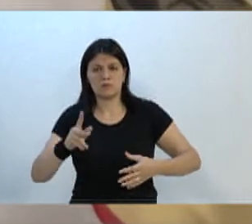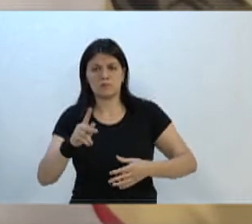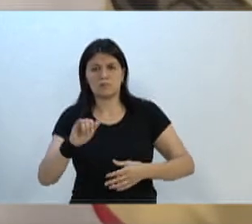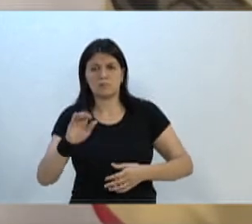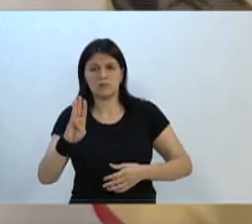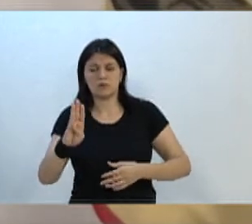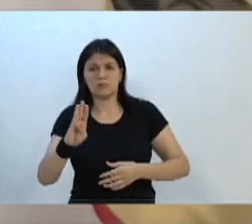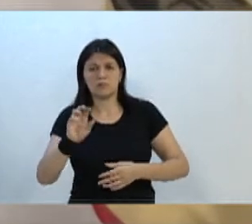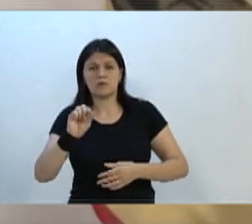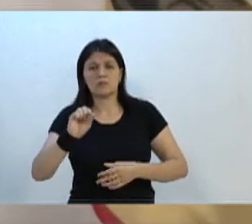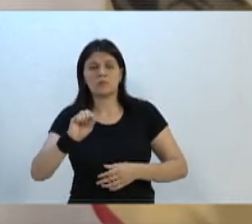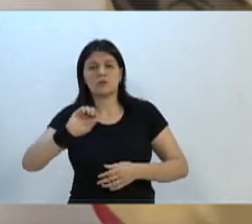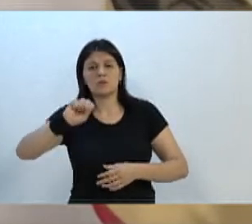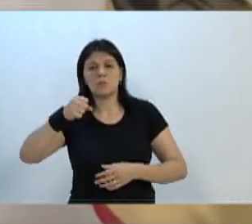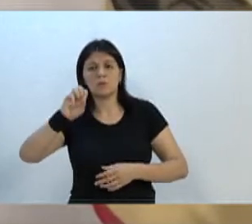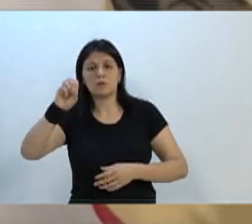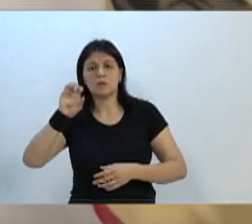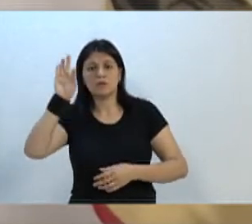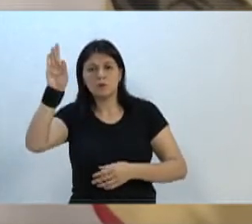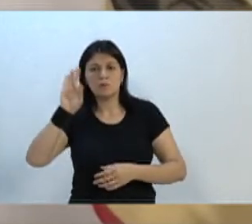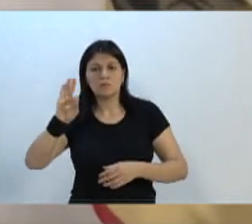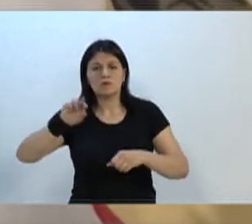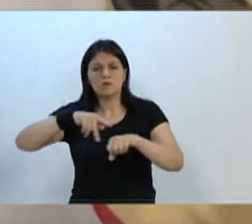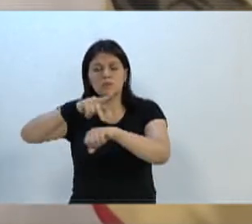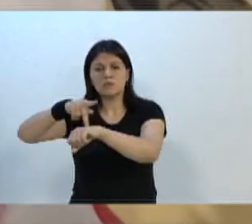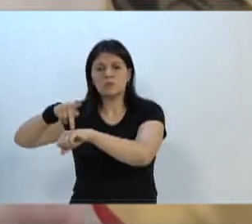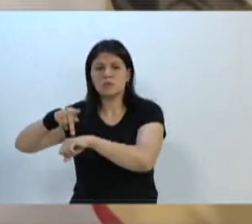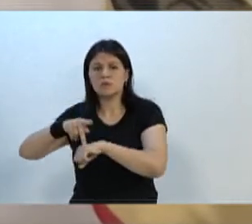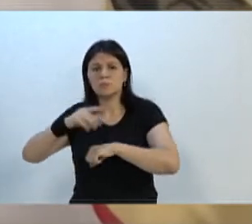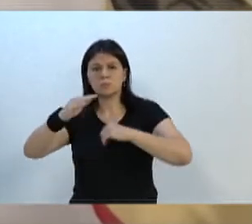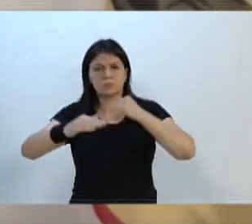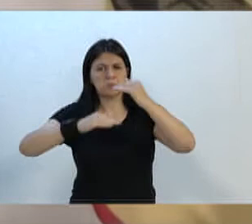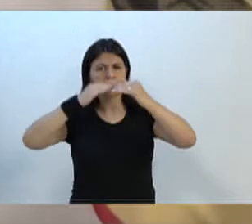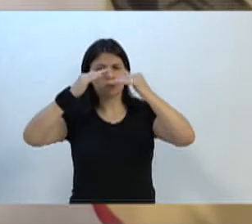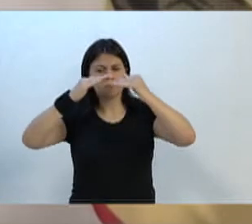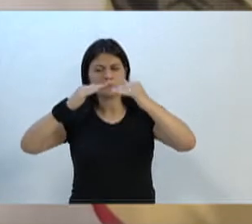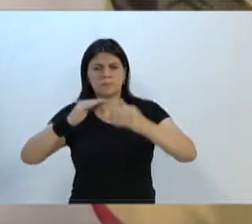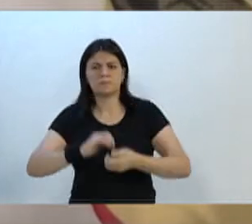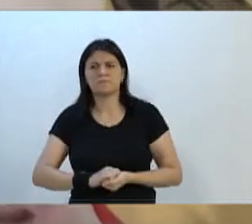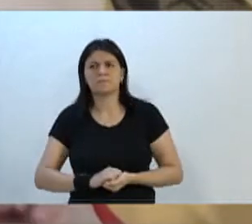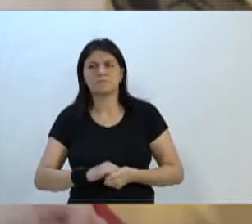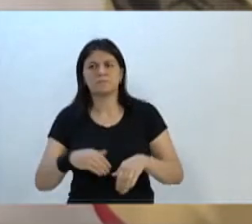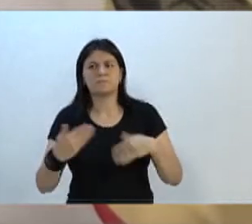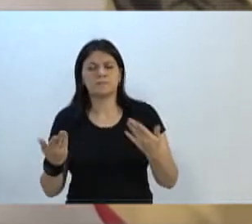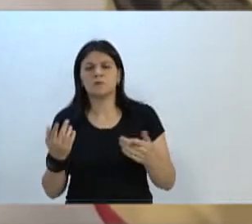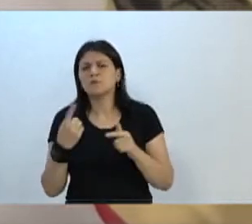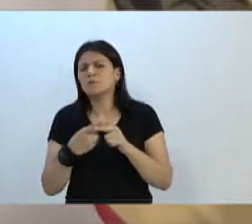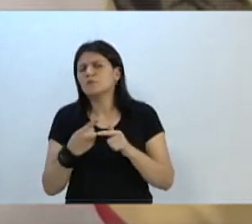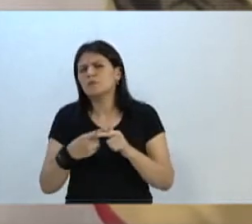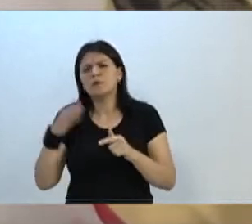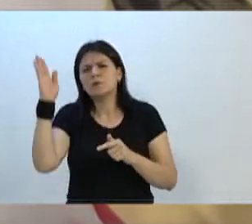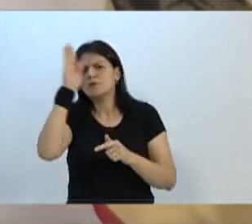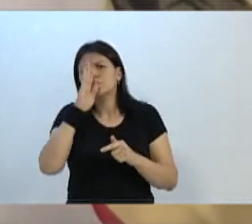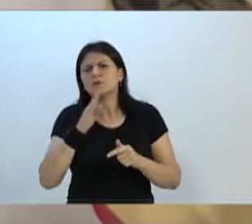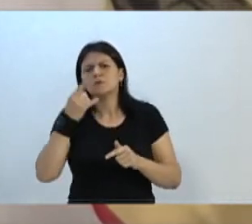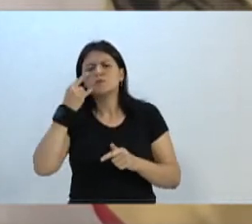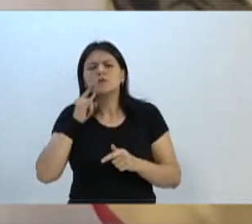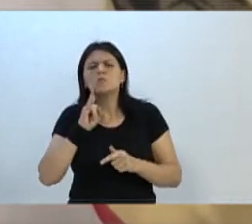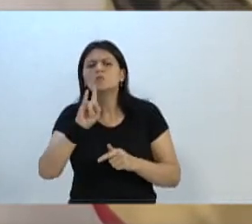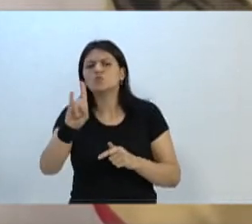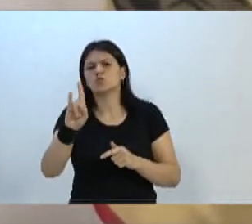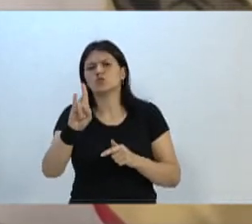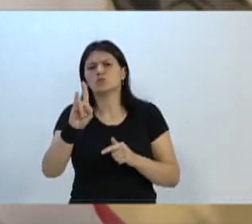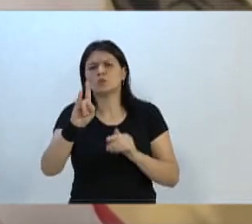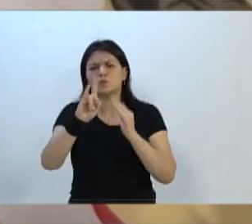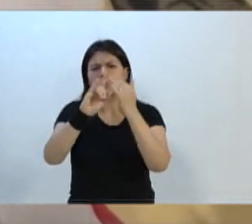cerca de 80% dos países inclusive países envolvidos então porque o Brasil está entre os últimos colocados